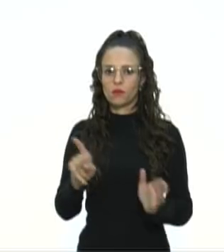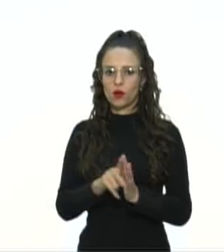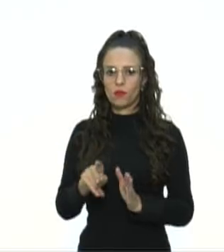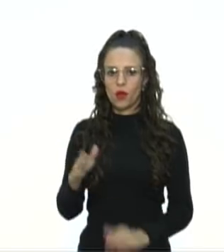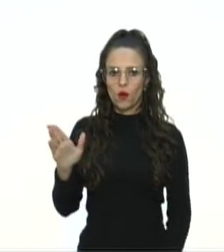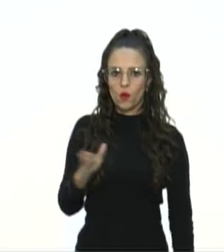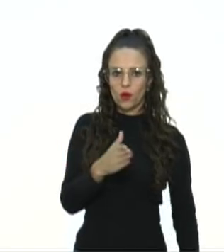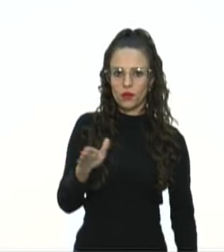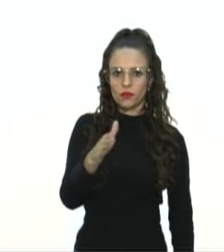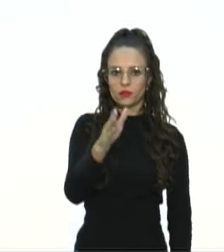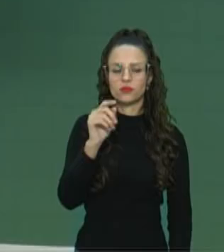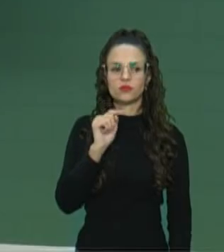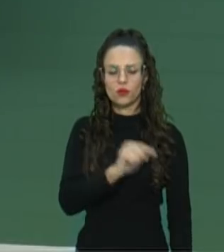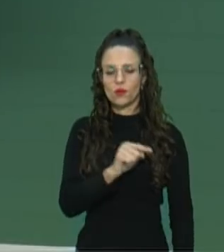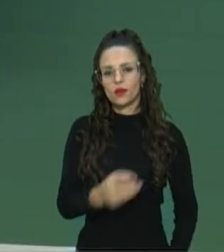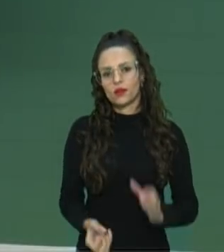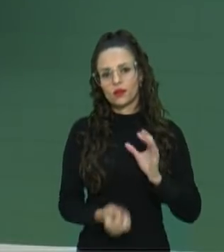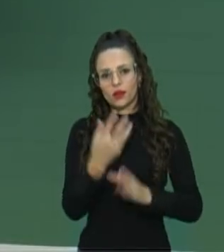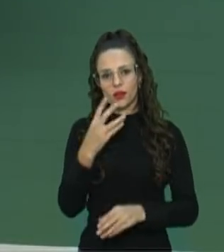né? Essa entidade foi criada em